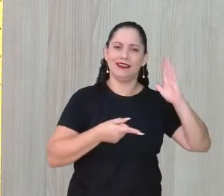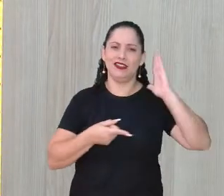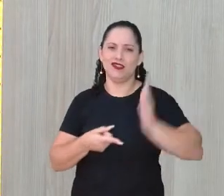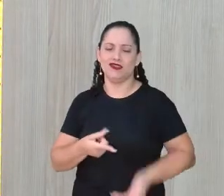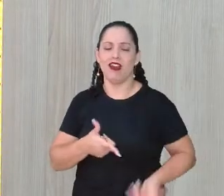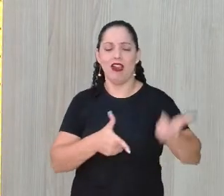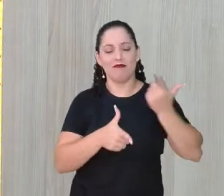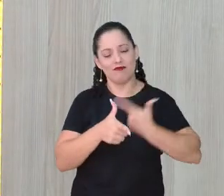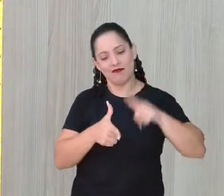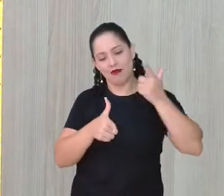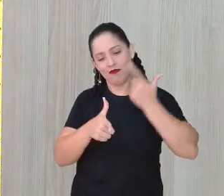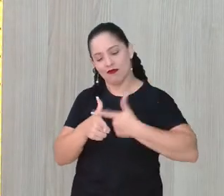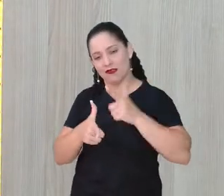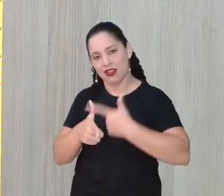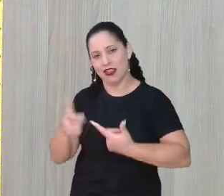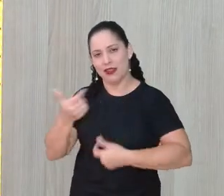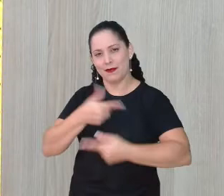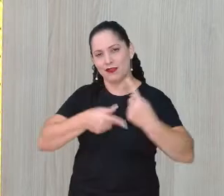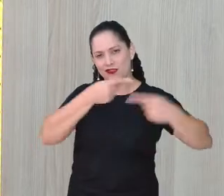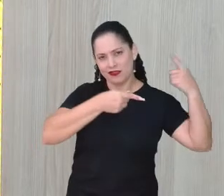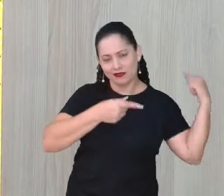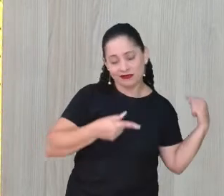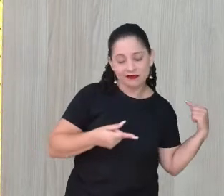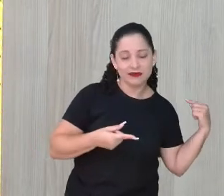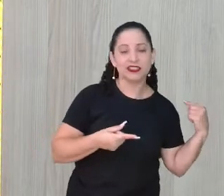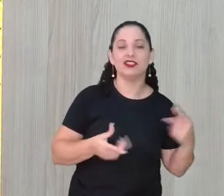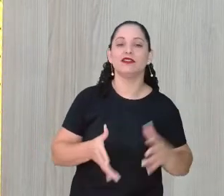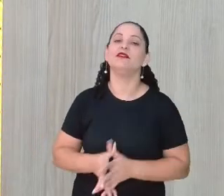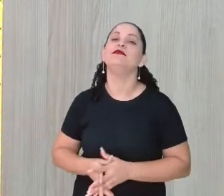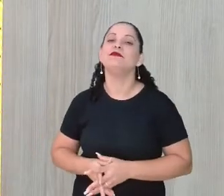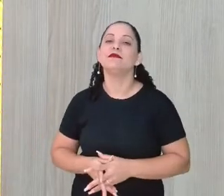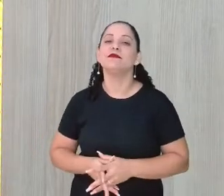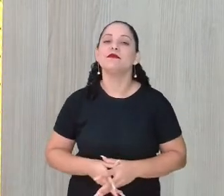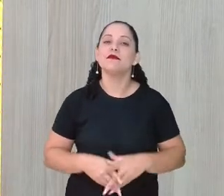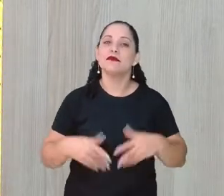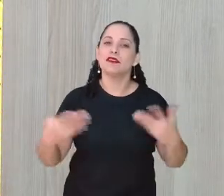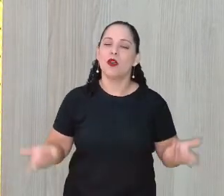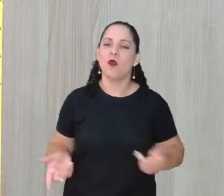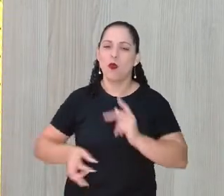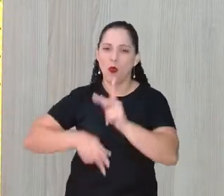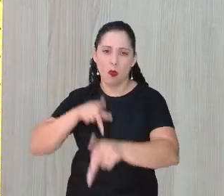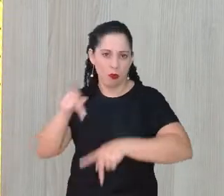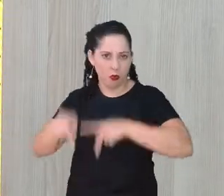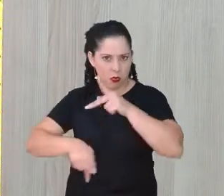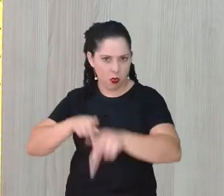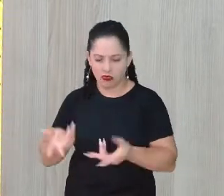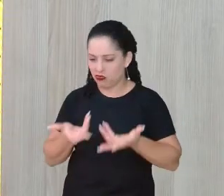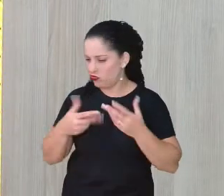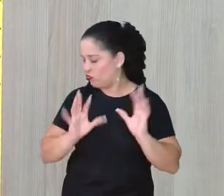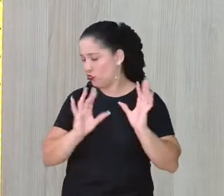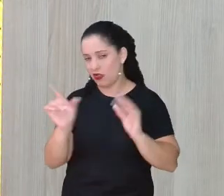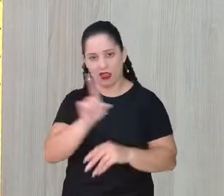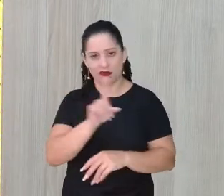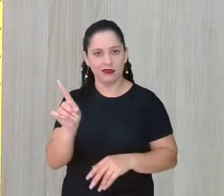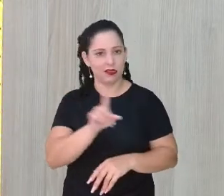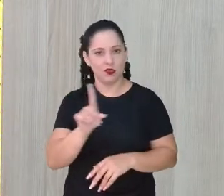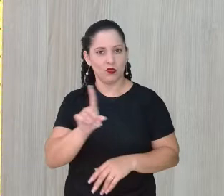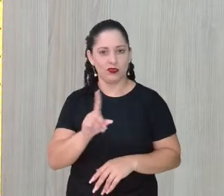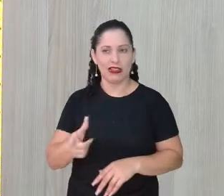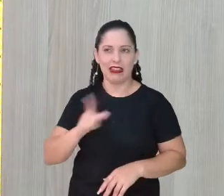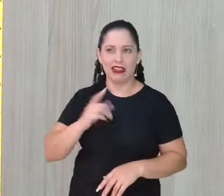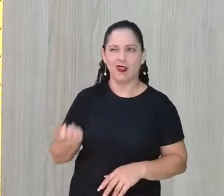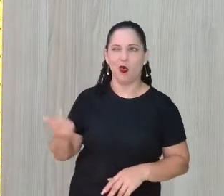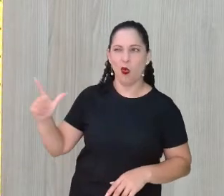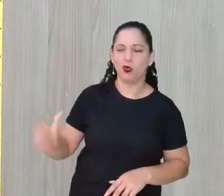num período antes da chegada dos jacobinos ao poder, eles iam dizer, não, a gente vai colocar um governante, vai ter outro desgaste